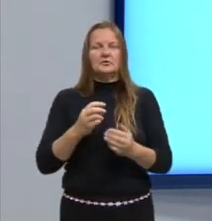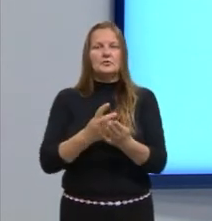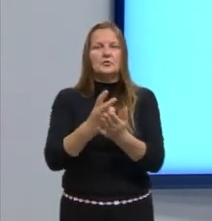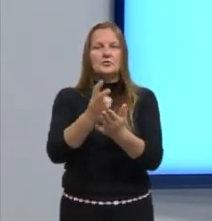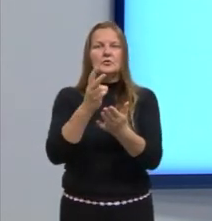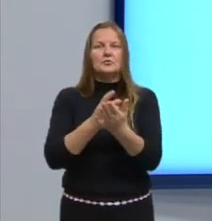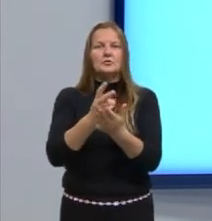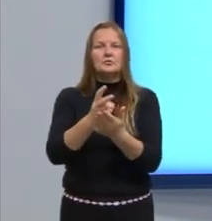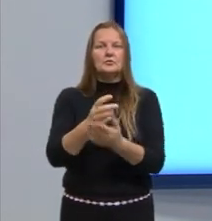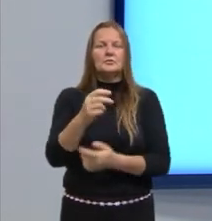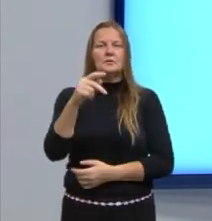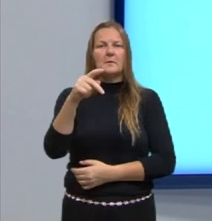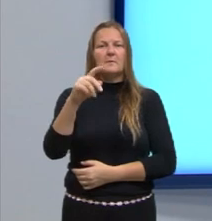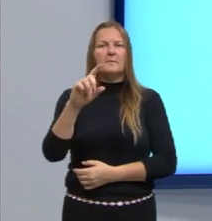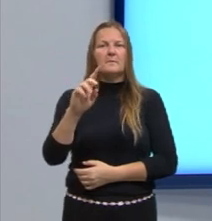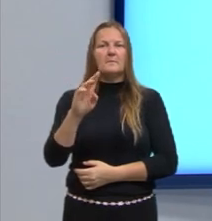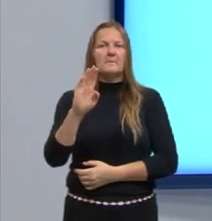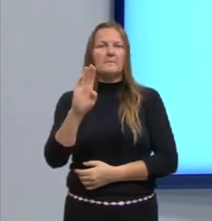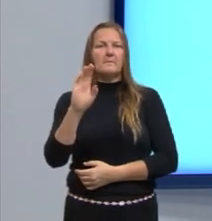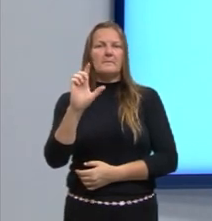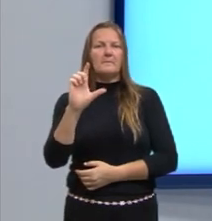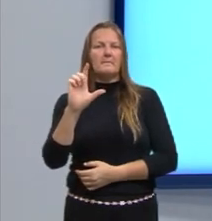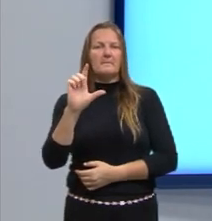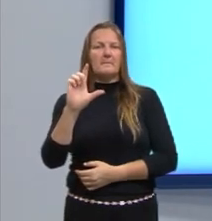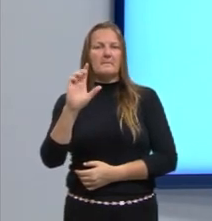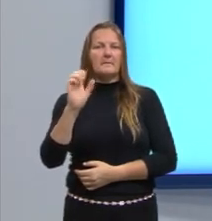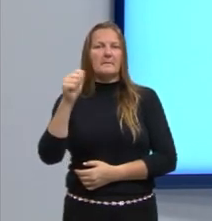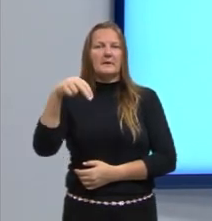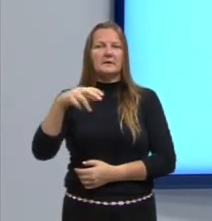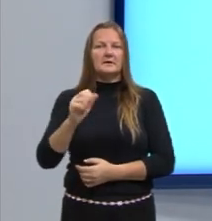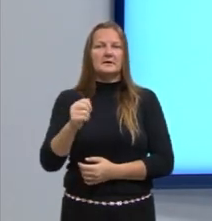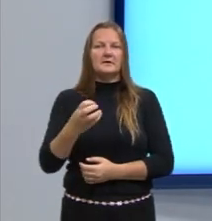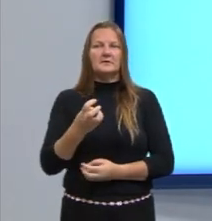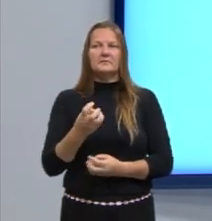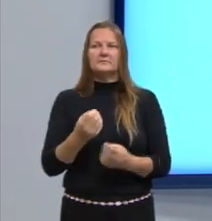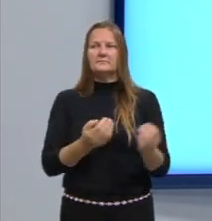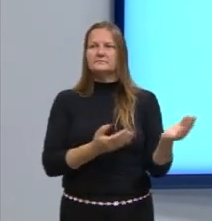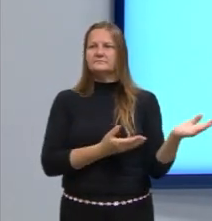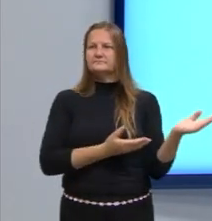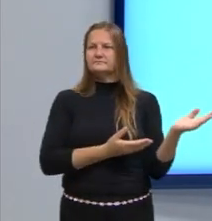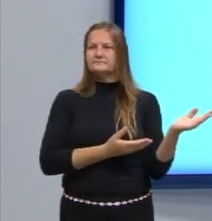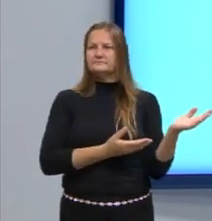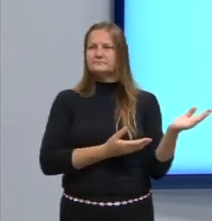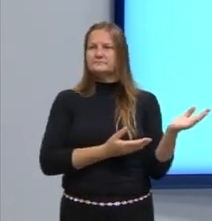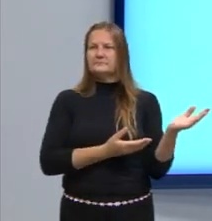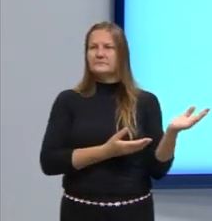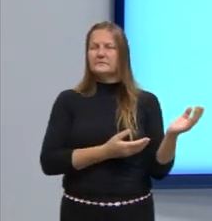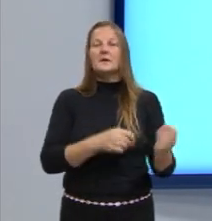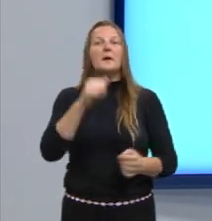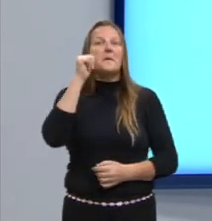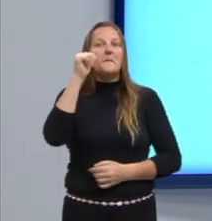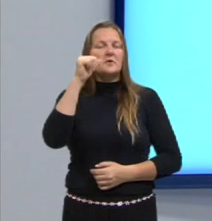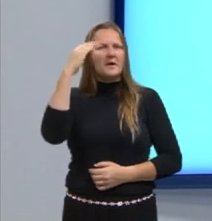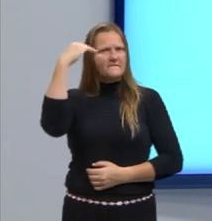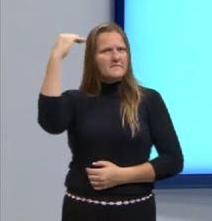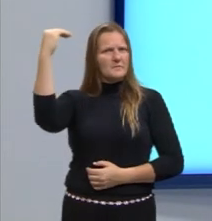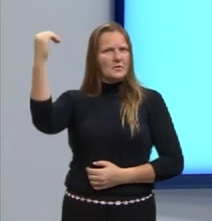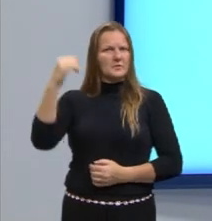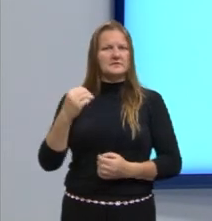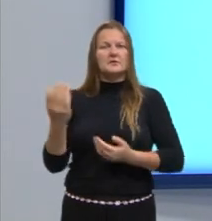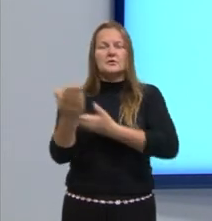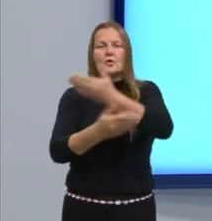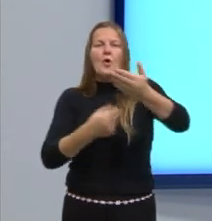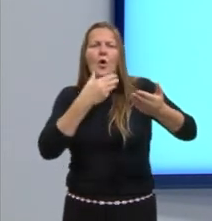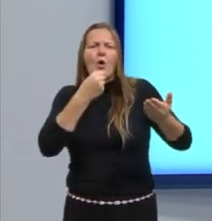de Planck a quantização da energia a maricuri né a mulher que a gente tem entre esses